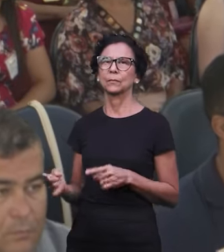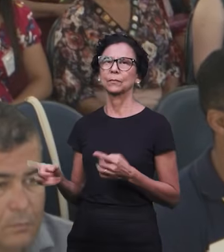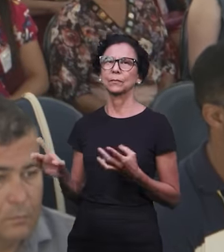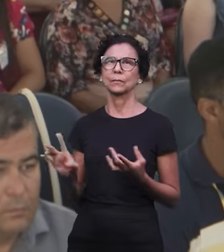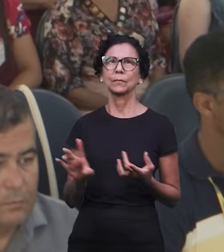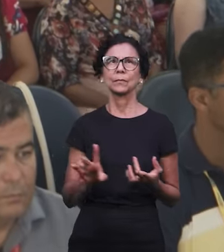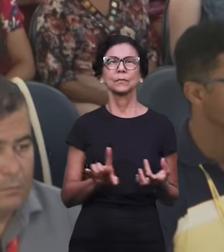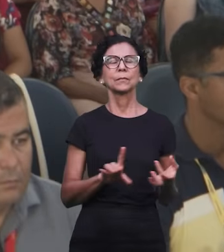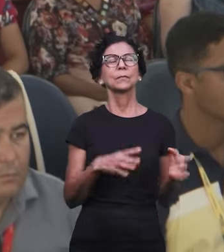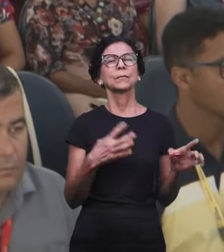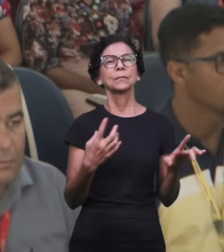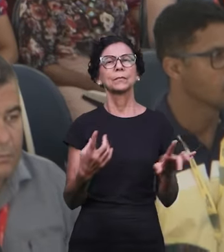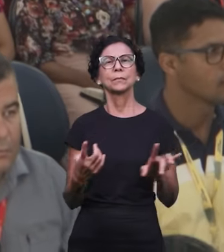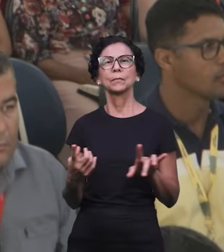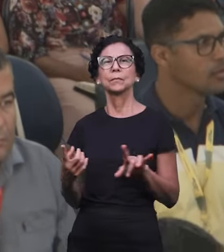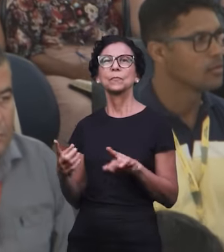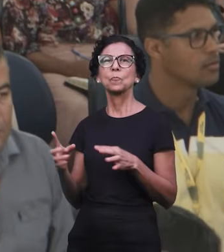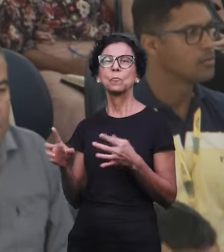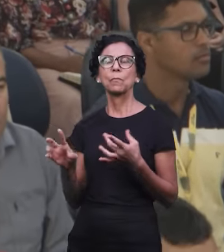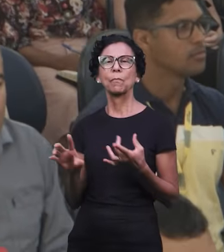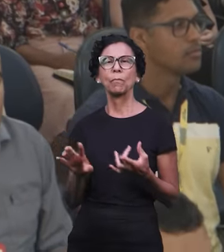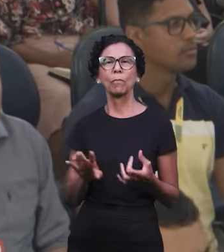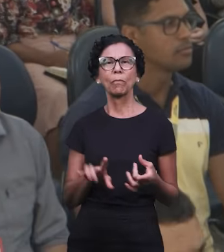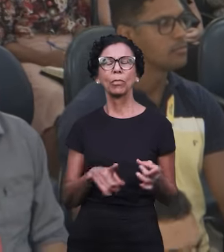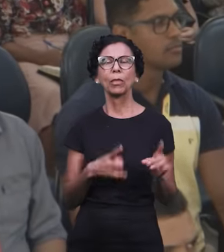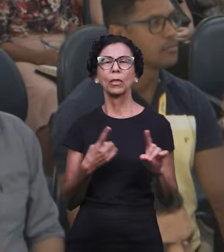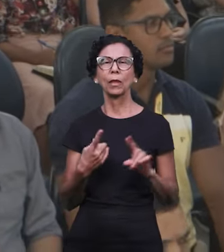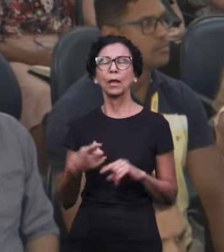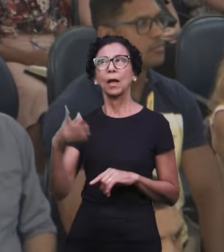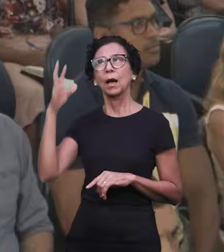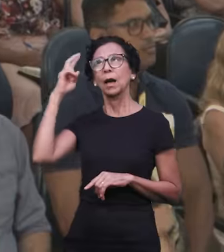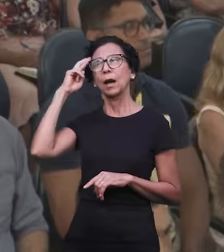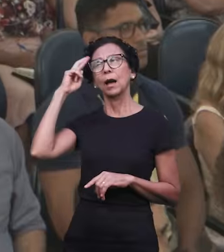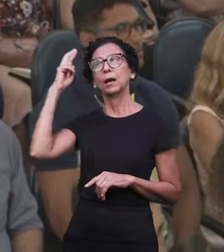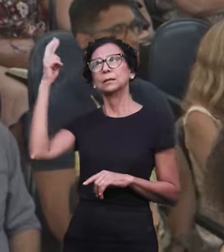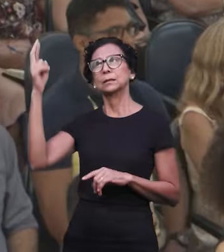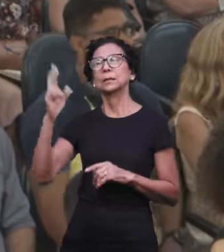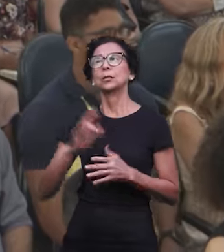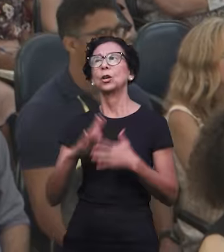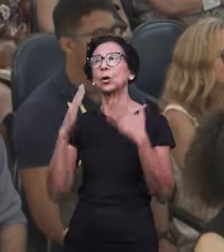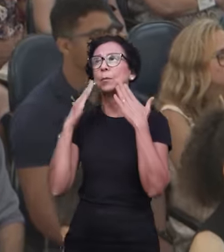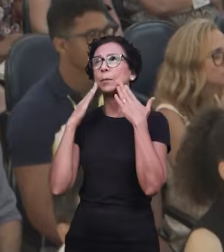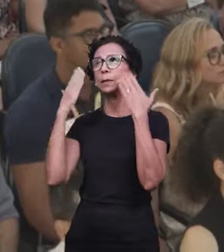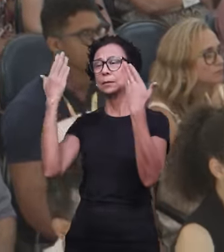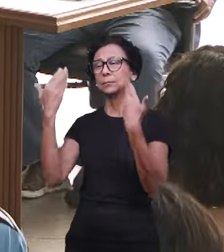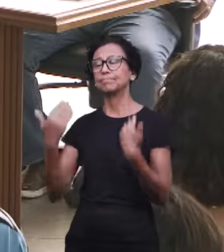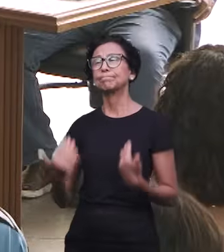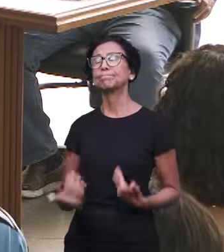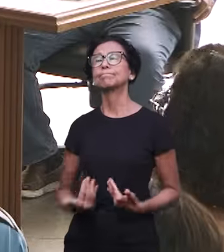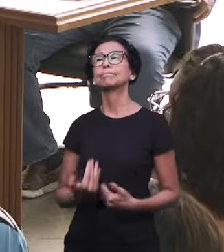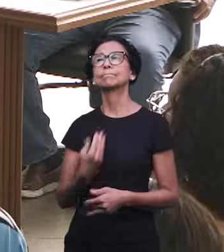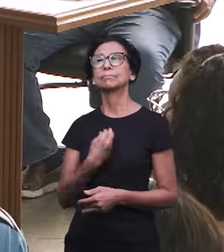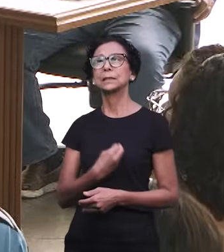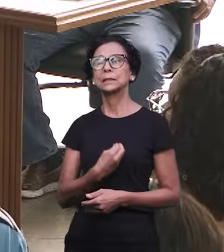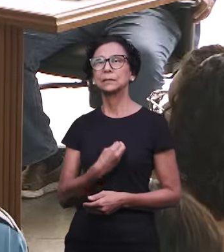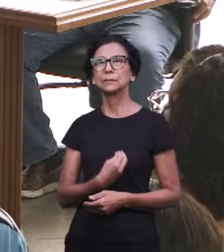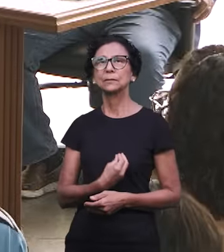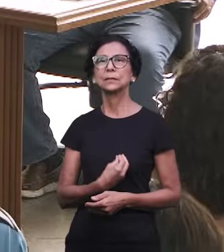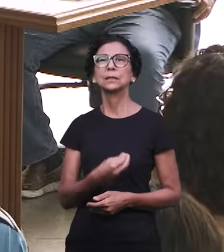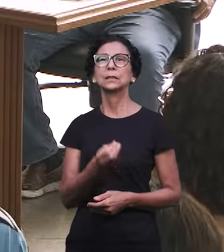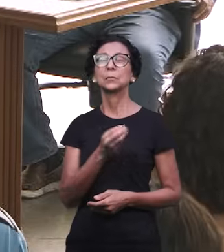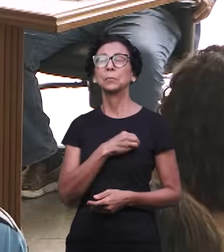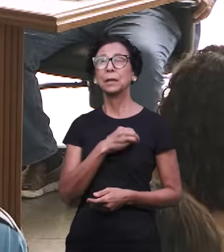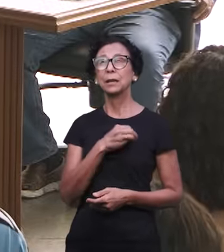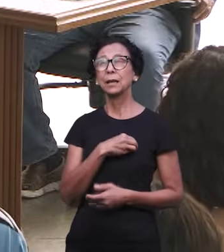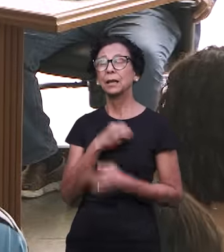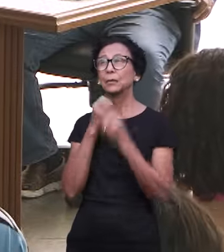Eu venho como estou é a expressão final desta live. E agora que nós cantamos essa confissão